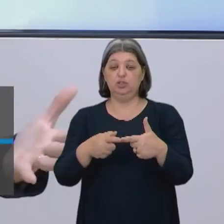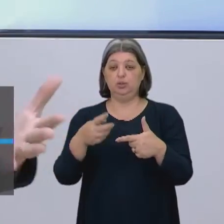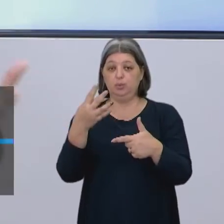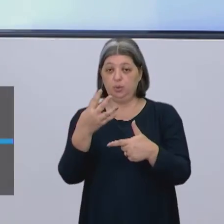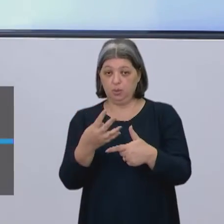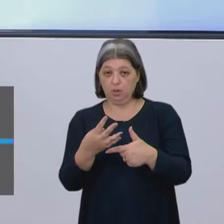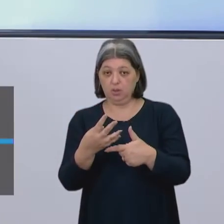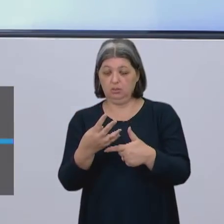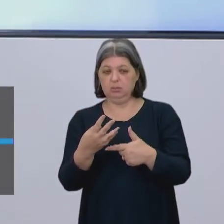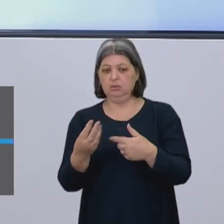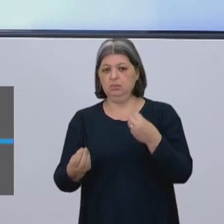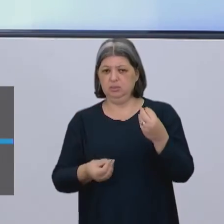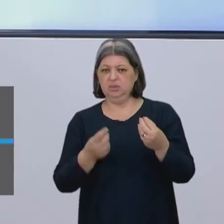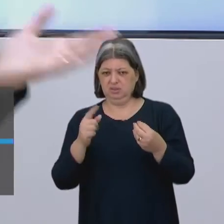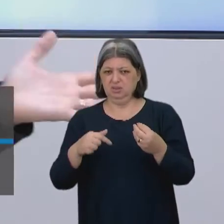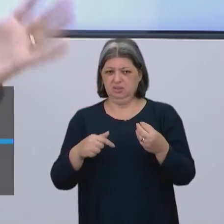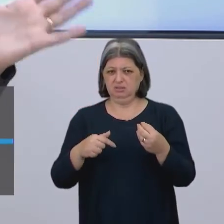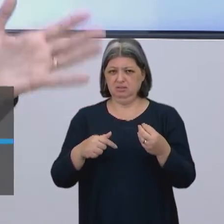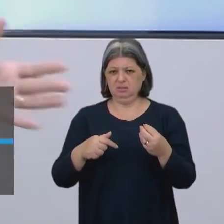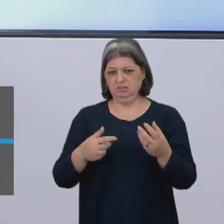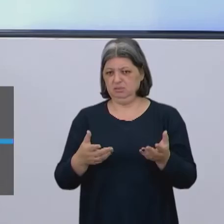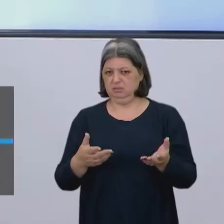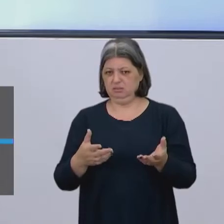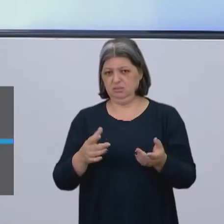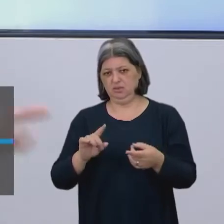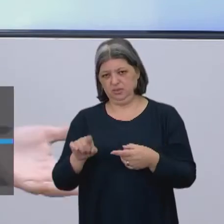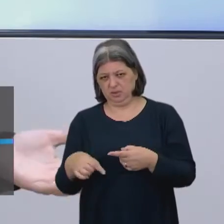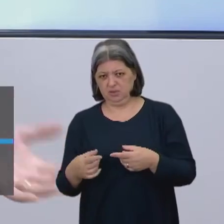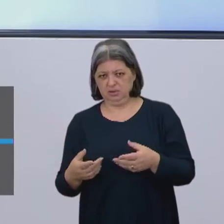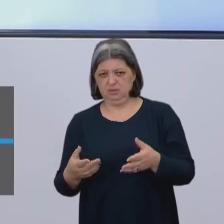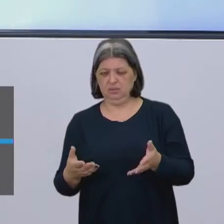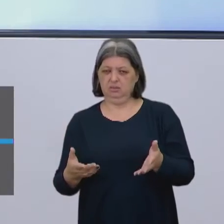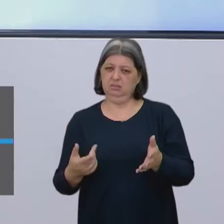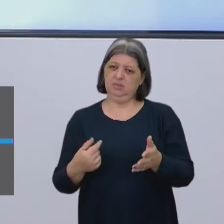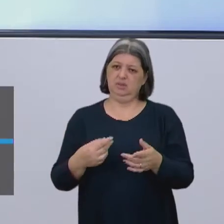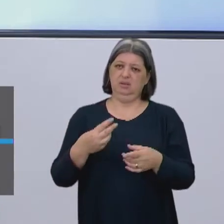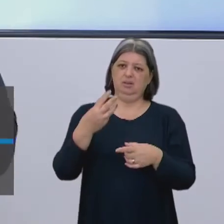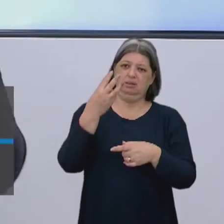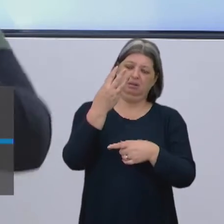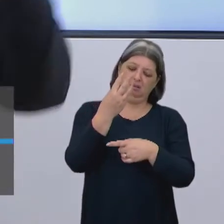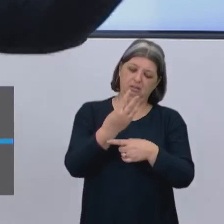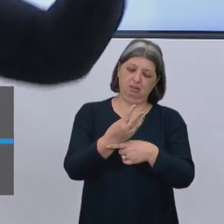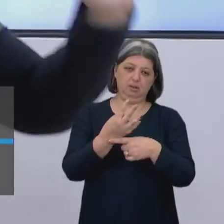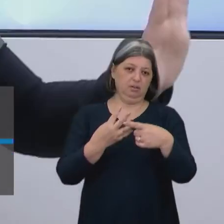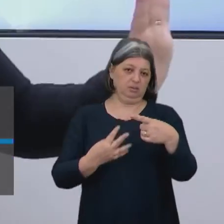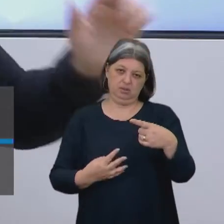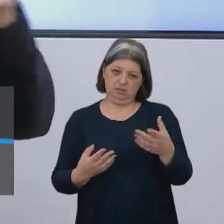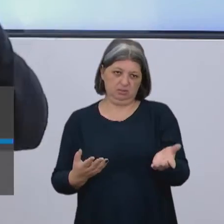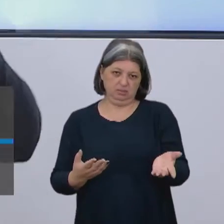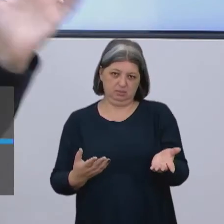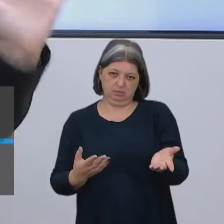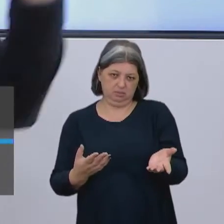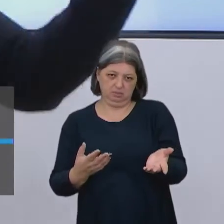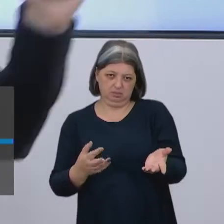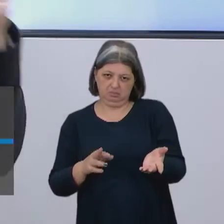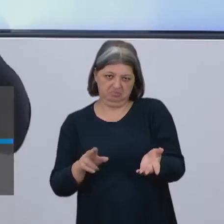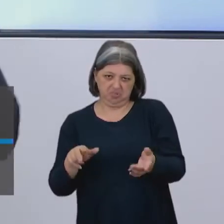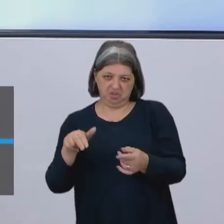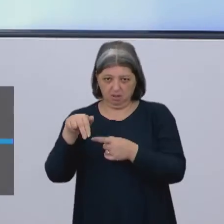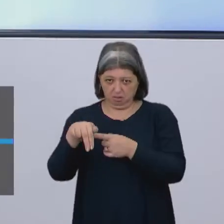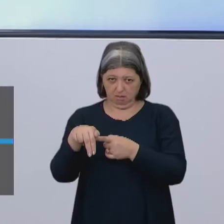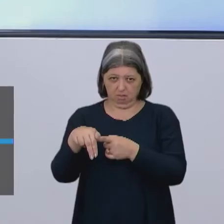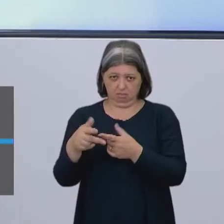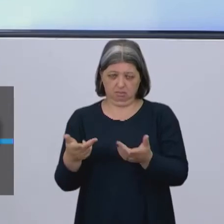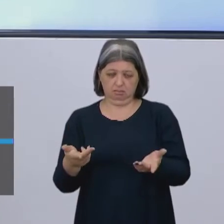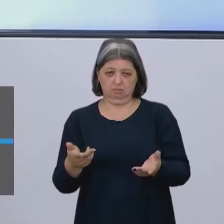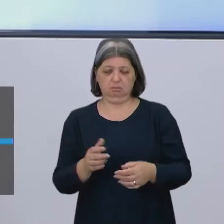racional, será que ele vai dar inteiro? Não, não dá, professora. 3 não é da tabuada do 4. Tá. Então não dá nem natural nem inteiro. Inteiro positivo.